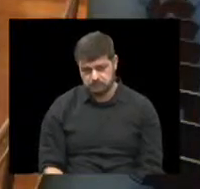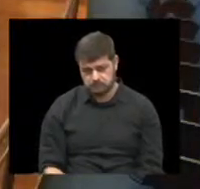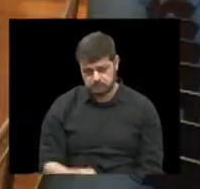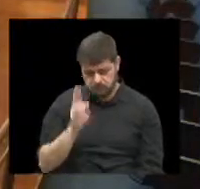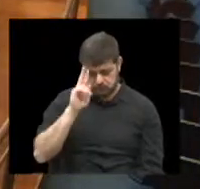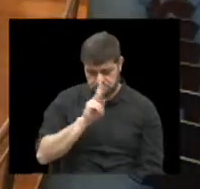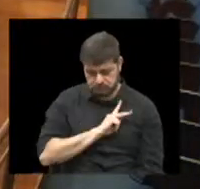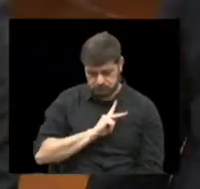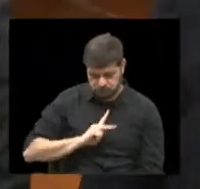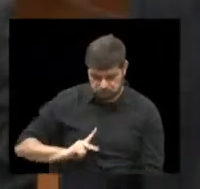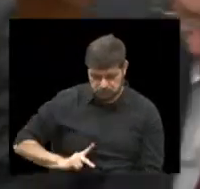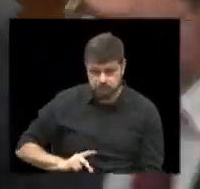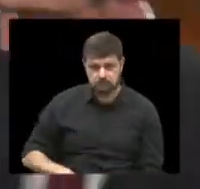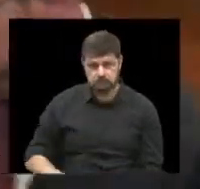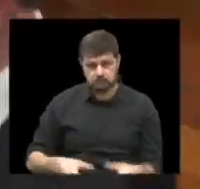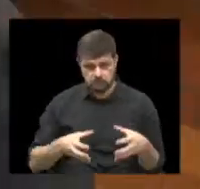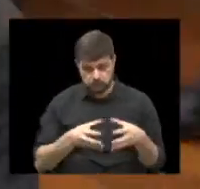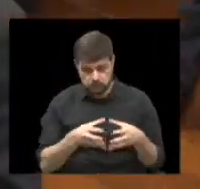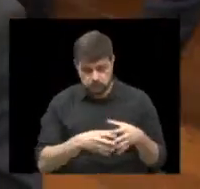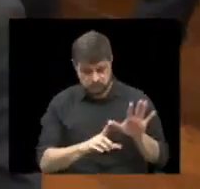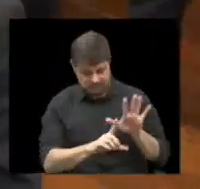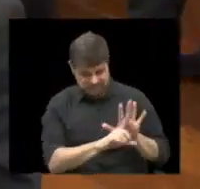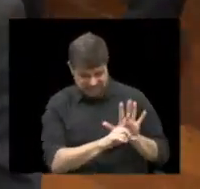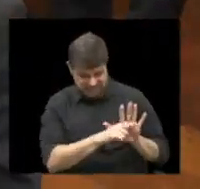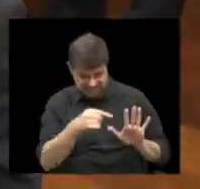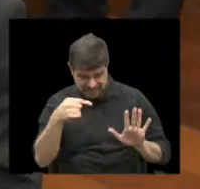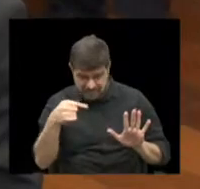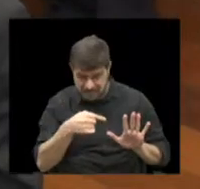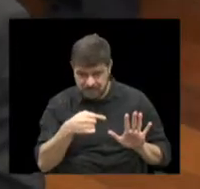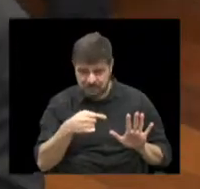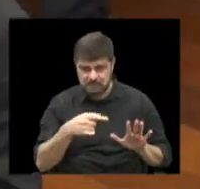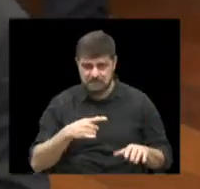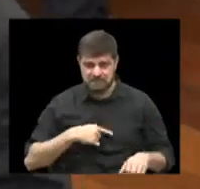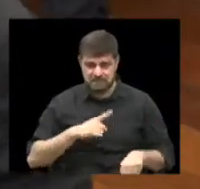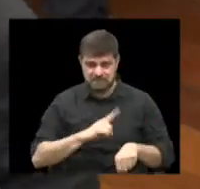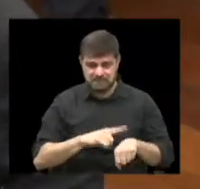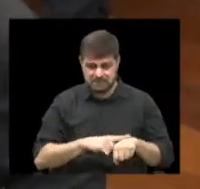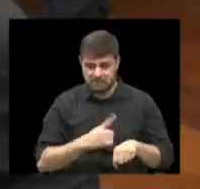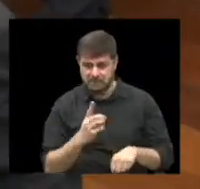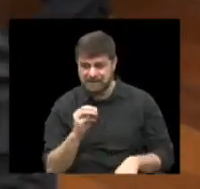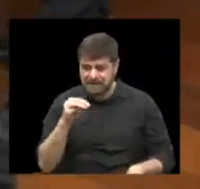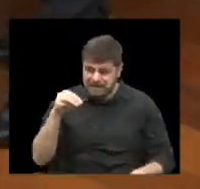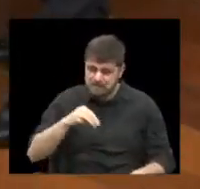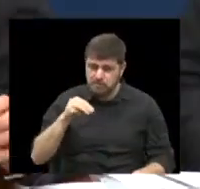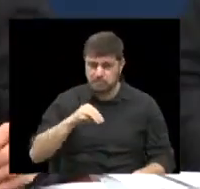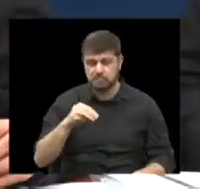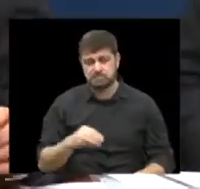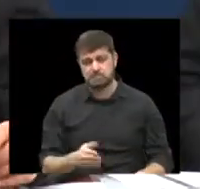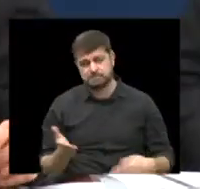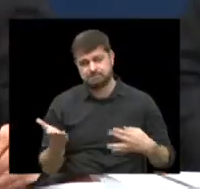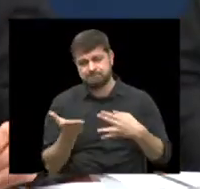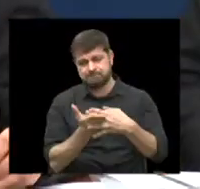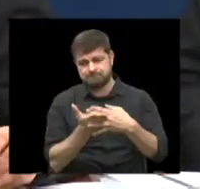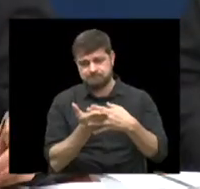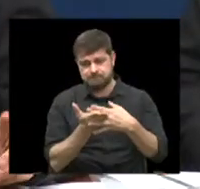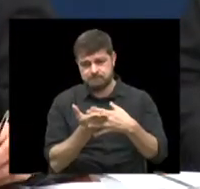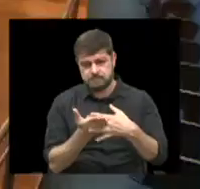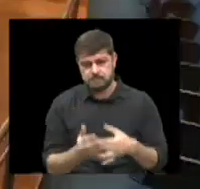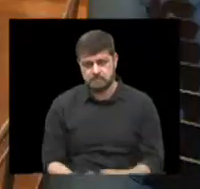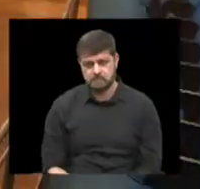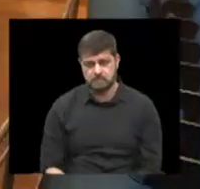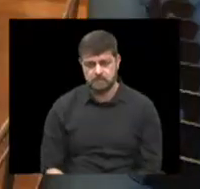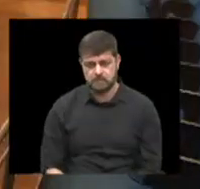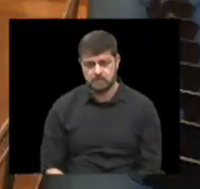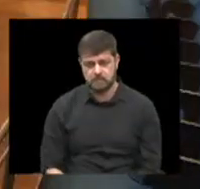Senhor presidente, a Comissão de Constituição e Legalidade requer o prazo de 10 minutos. Sessão suspensa por até 10